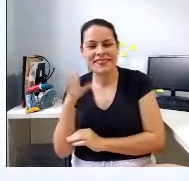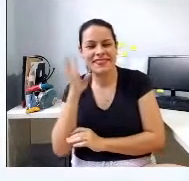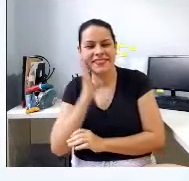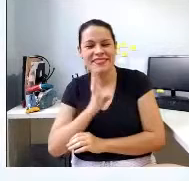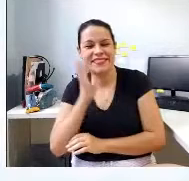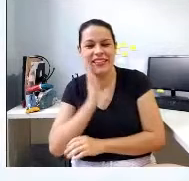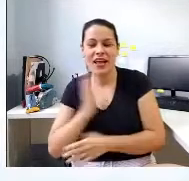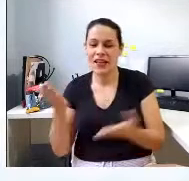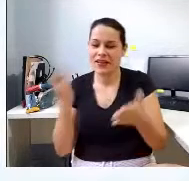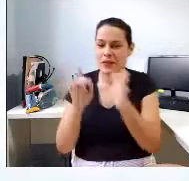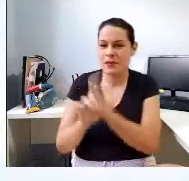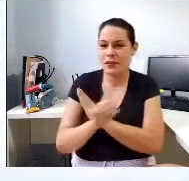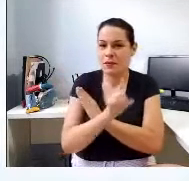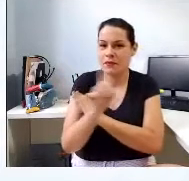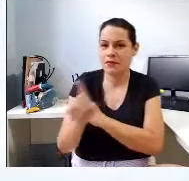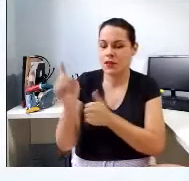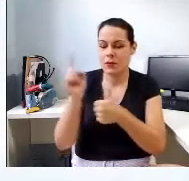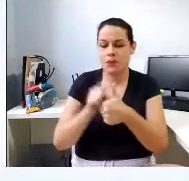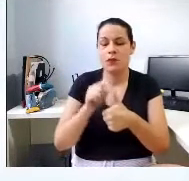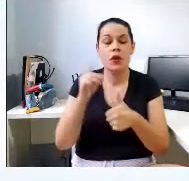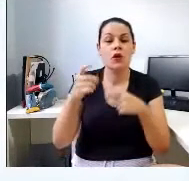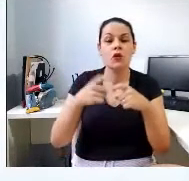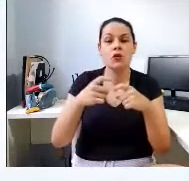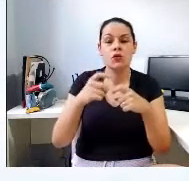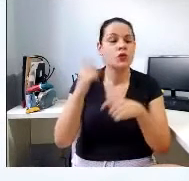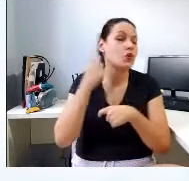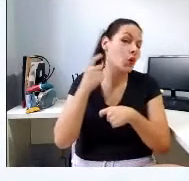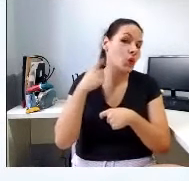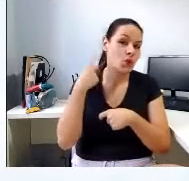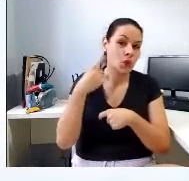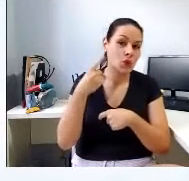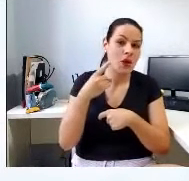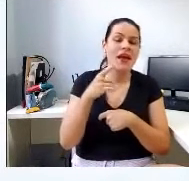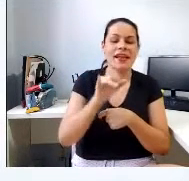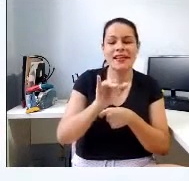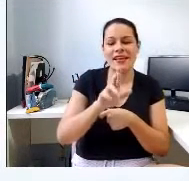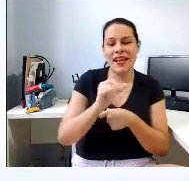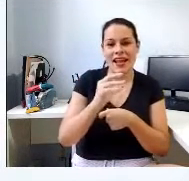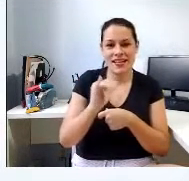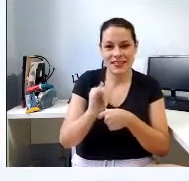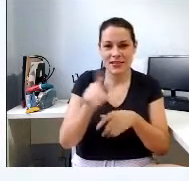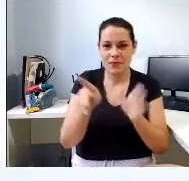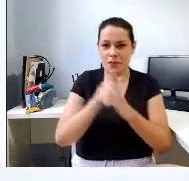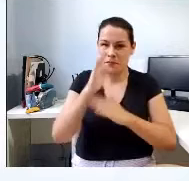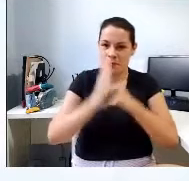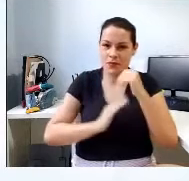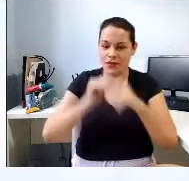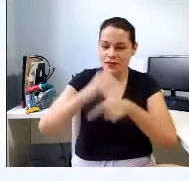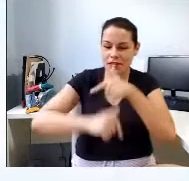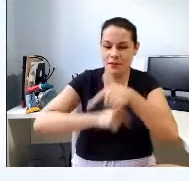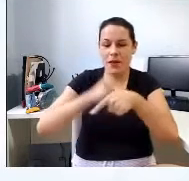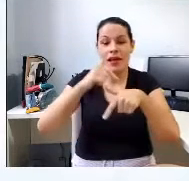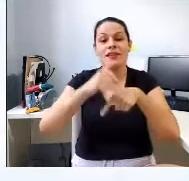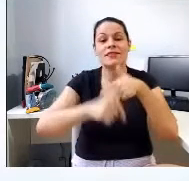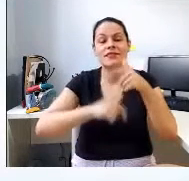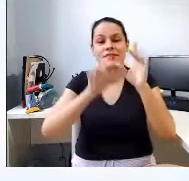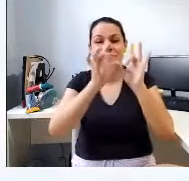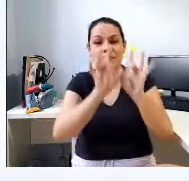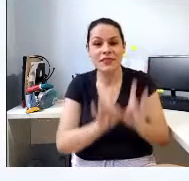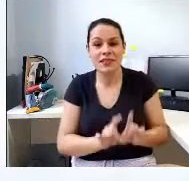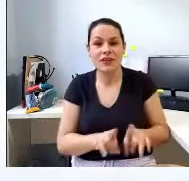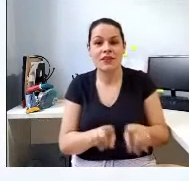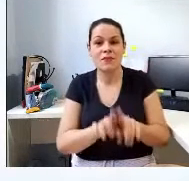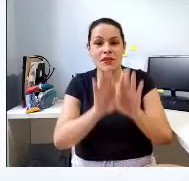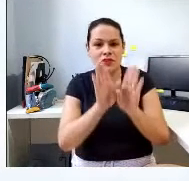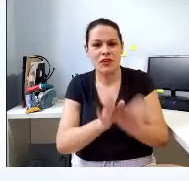aqui, nós estamos com o doutor Iracy Borges, advogado trabalhista, especialista. O